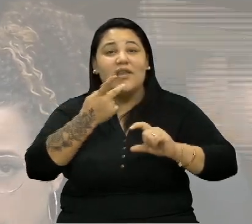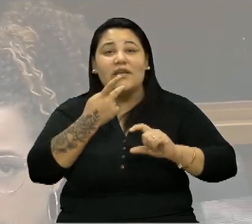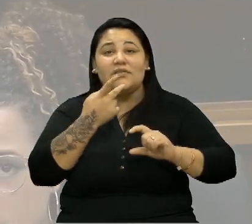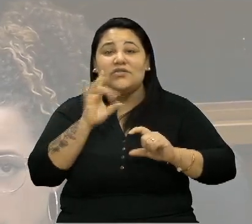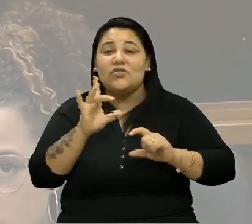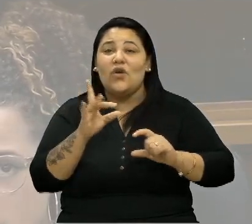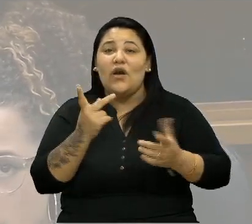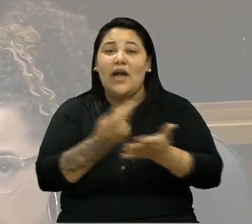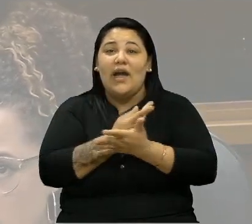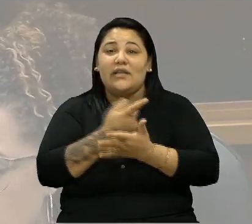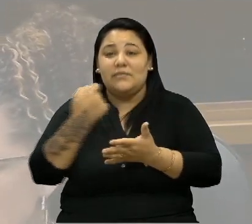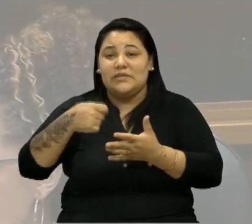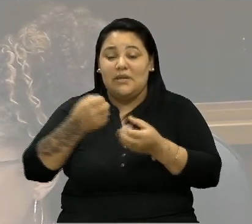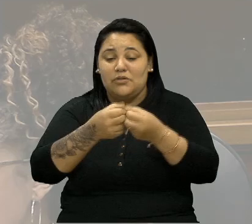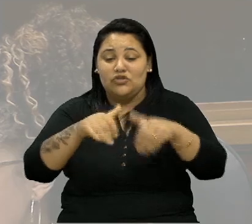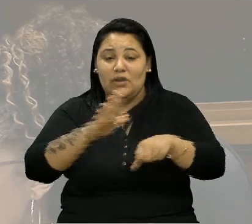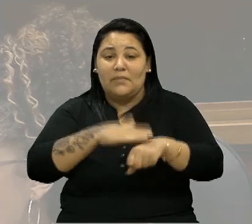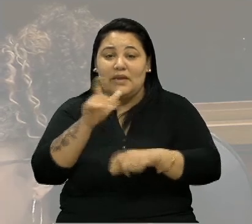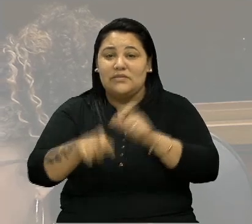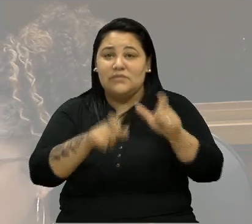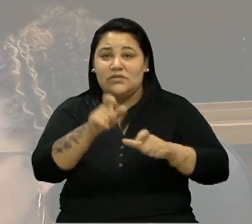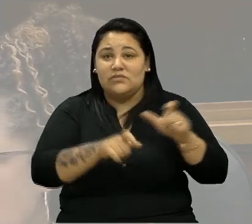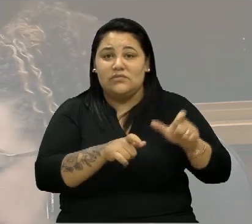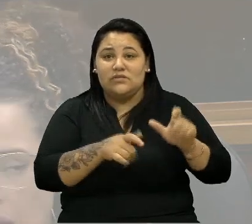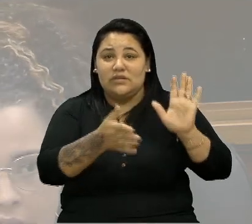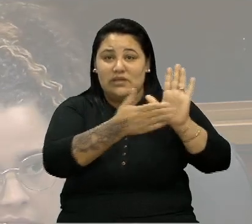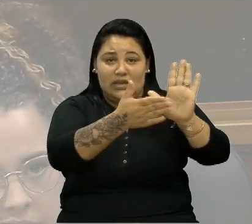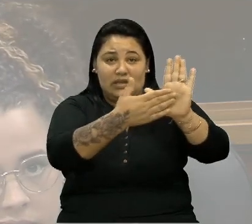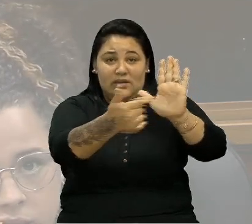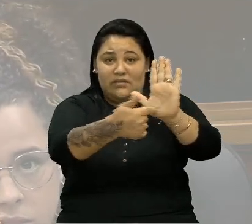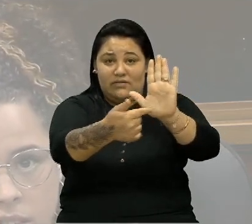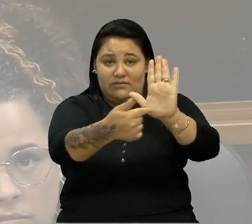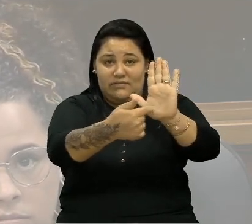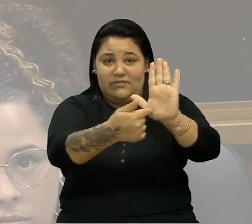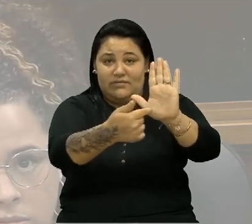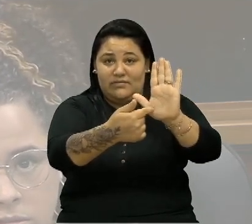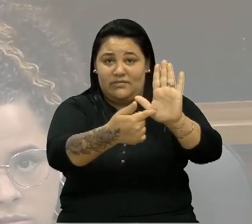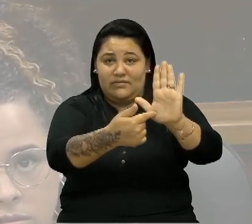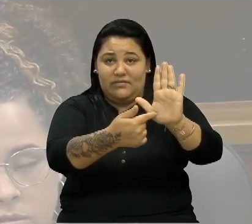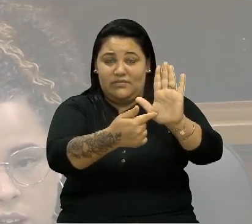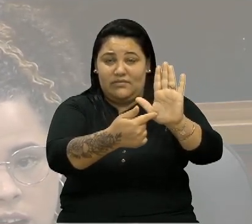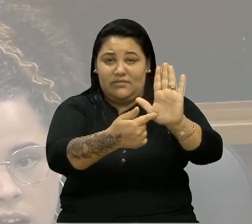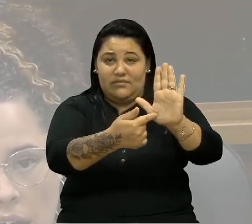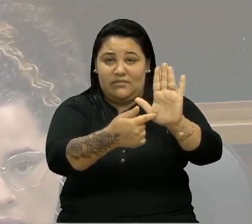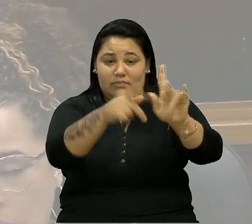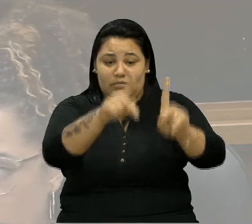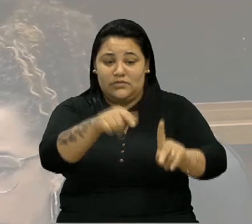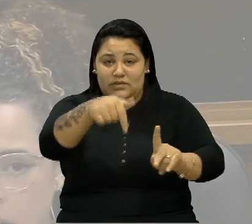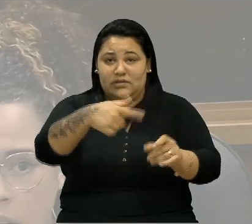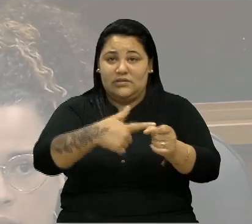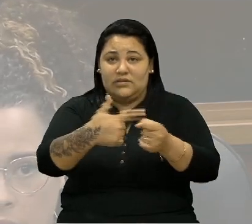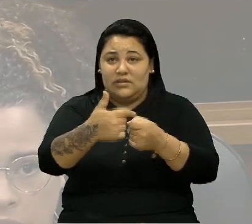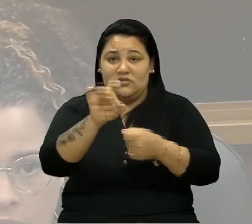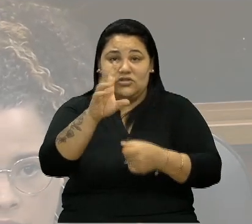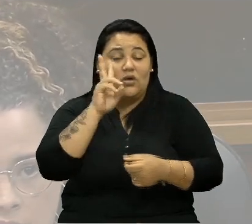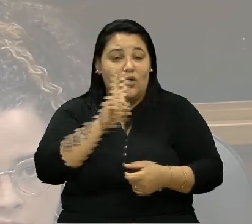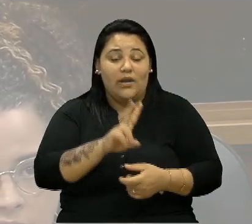errado, tinha que ter atingido mais pessoas. Tá aqui, ó. Não tô falando, tô portal Leovê, uma pessoa aqui da cidade. Só vocês